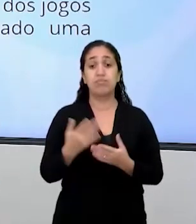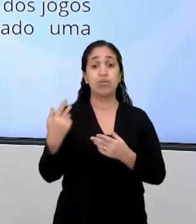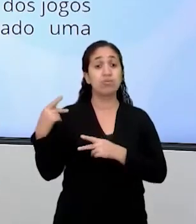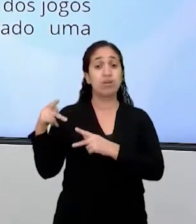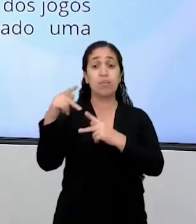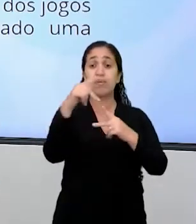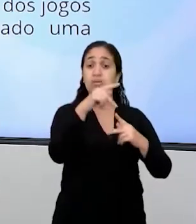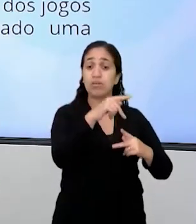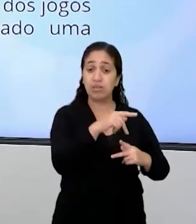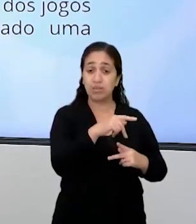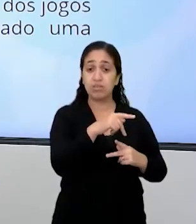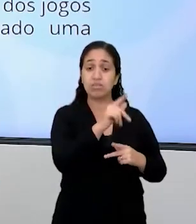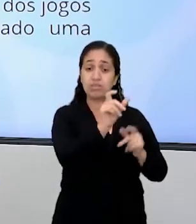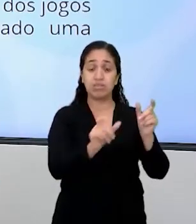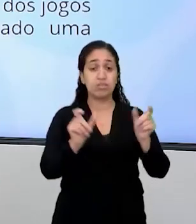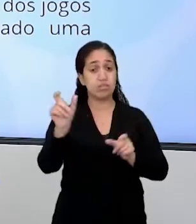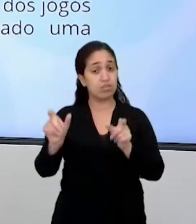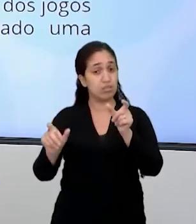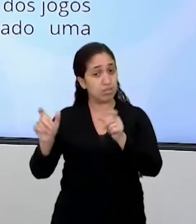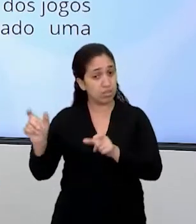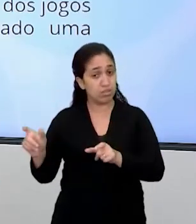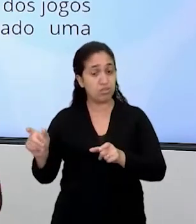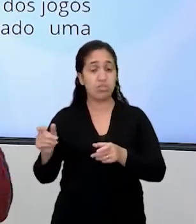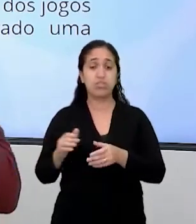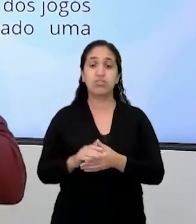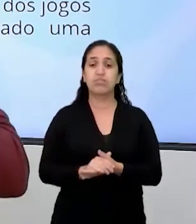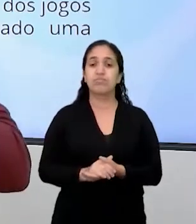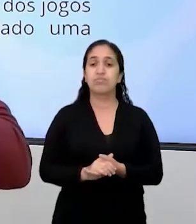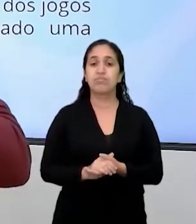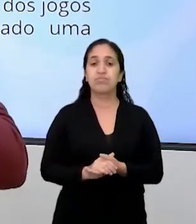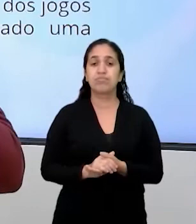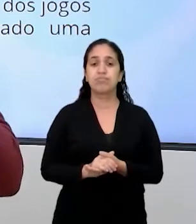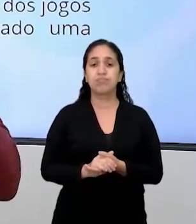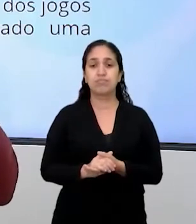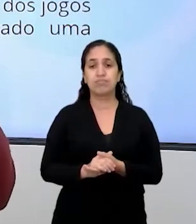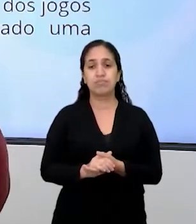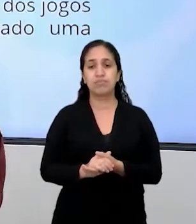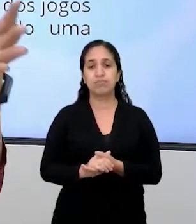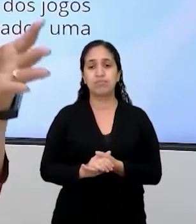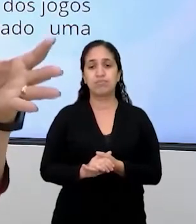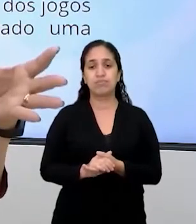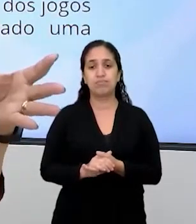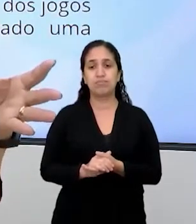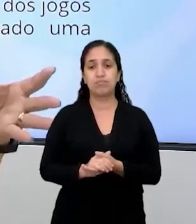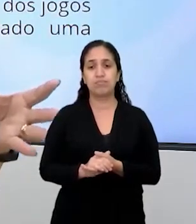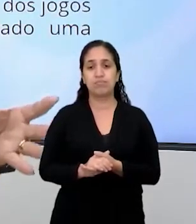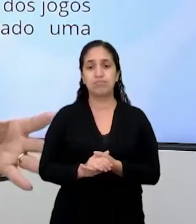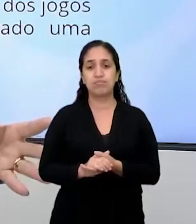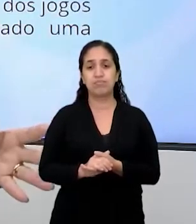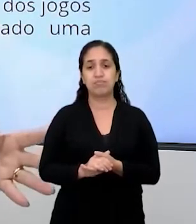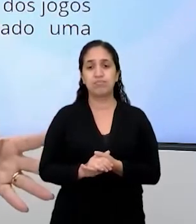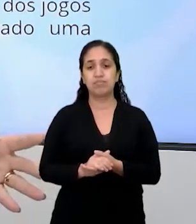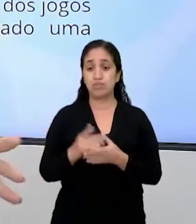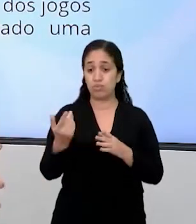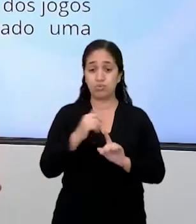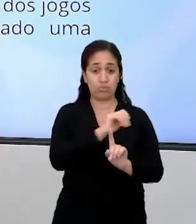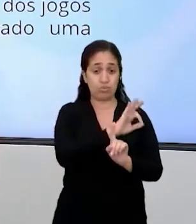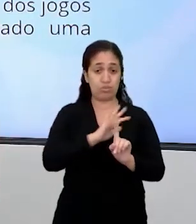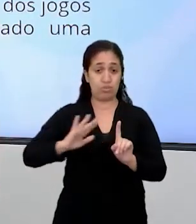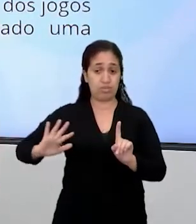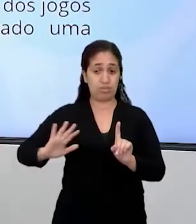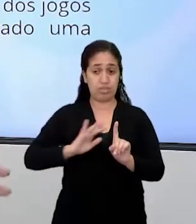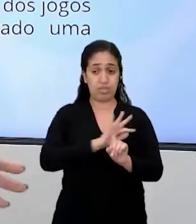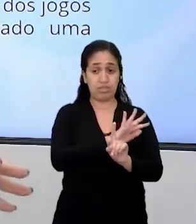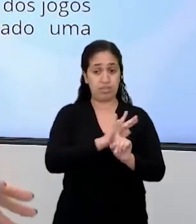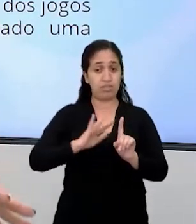as personagens que elas são apresentadas mas no cenário mesmo. Então, por